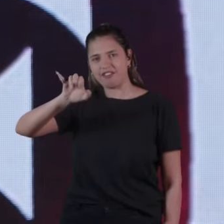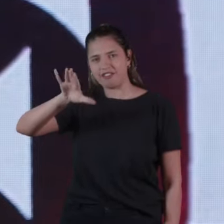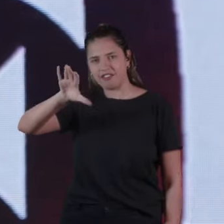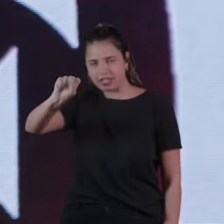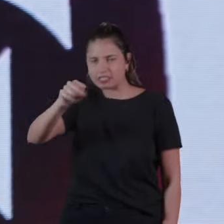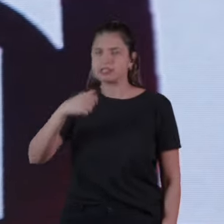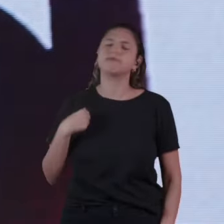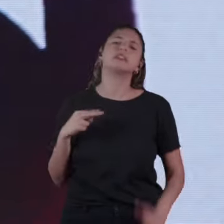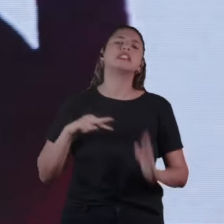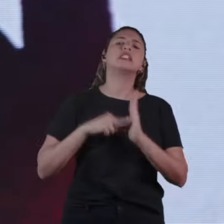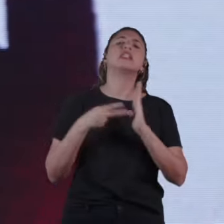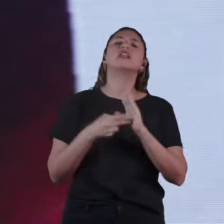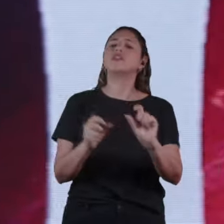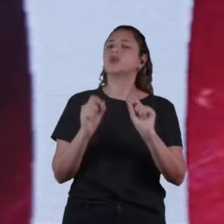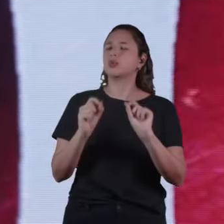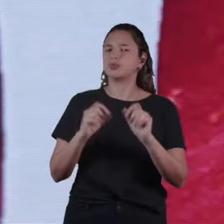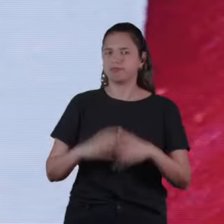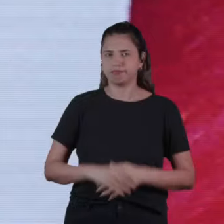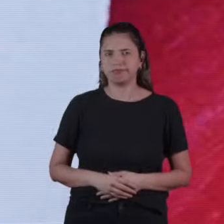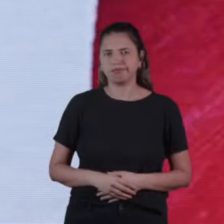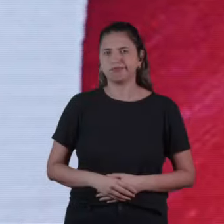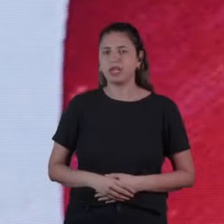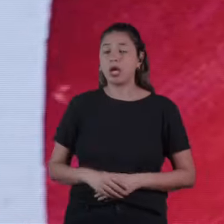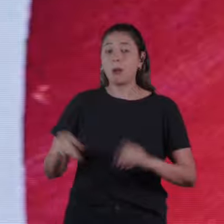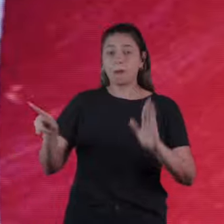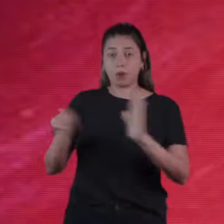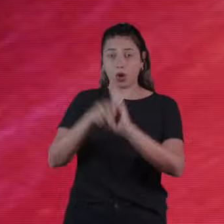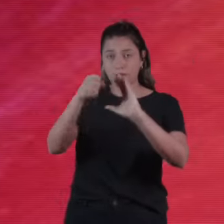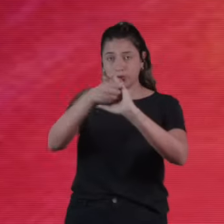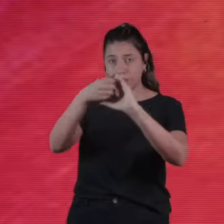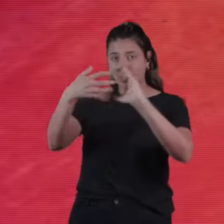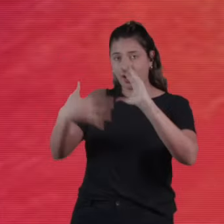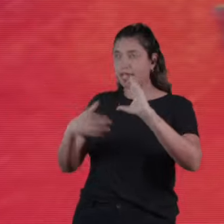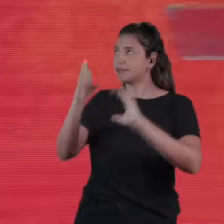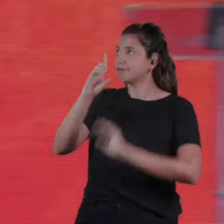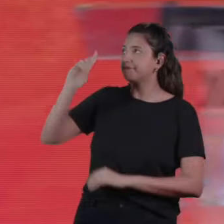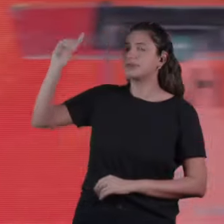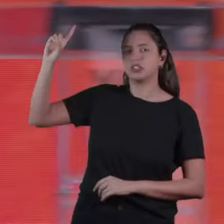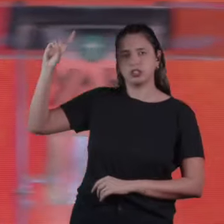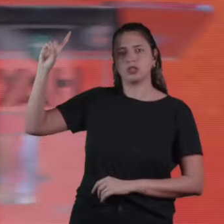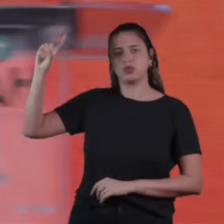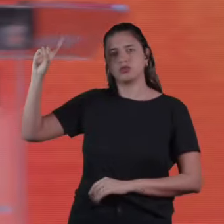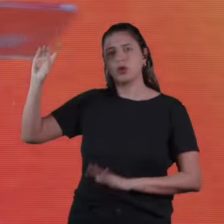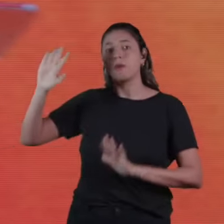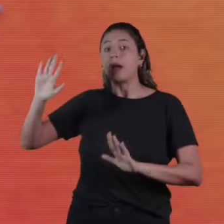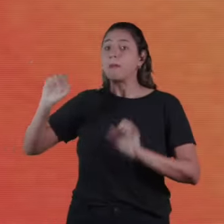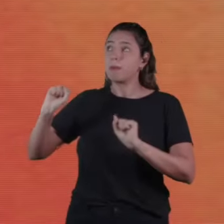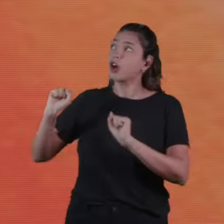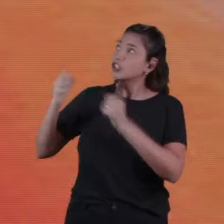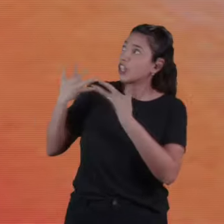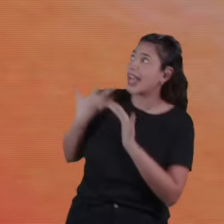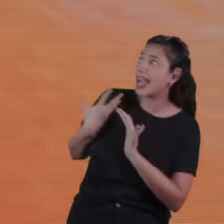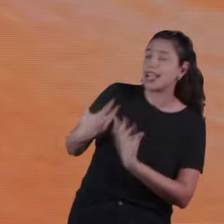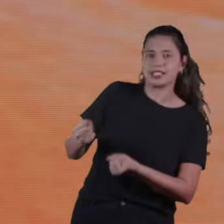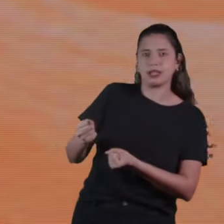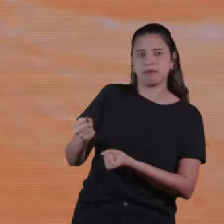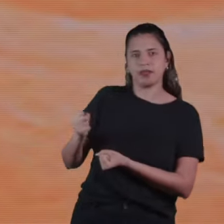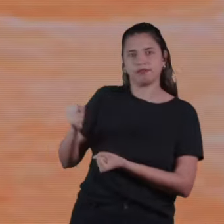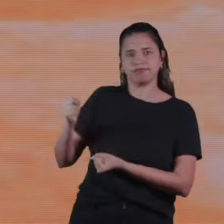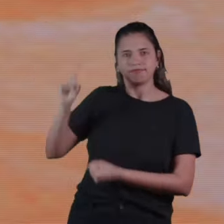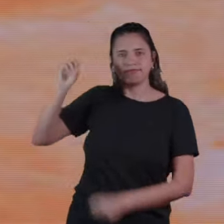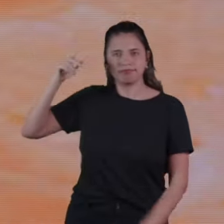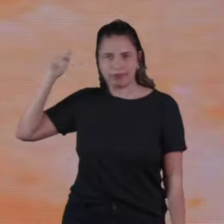são isso? Coisas que fazem parte do caráter de Deus, mas que você pode receber dele. Deus é